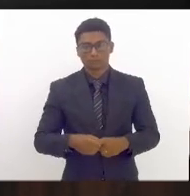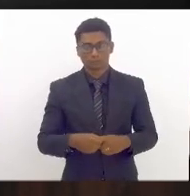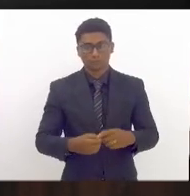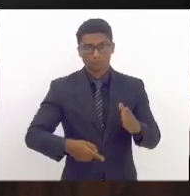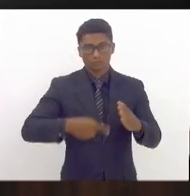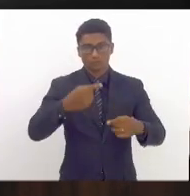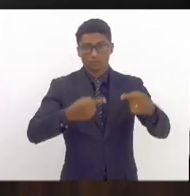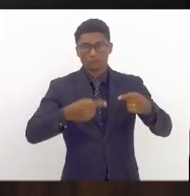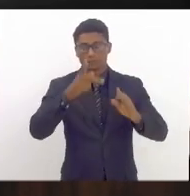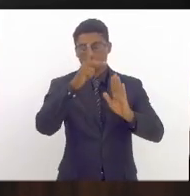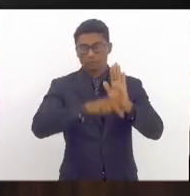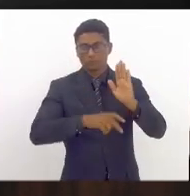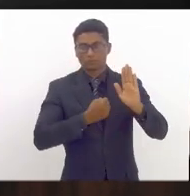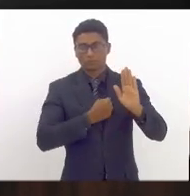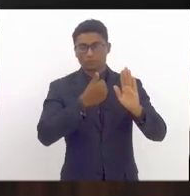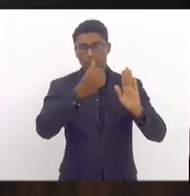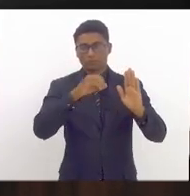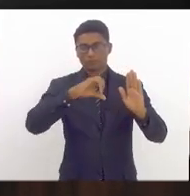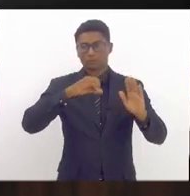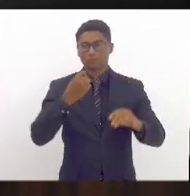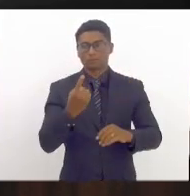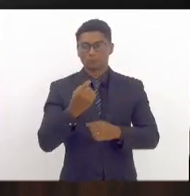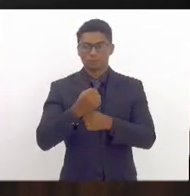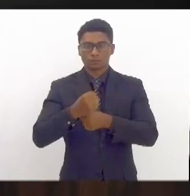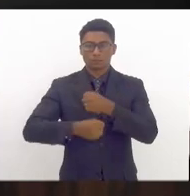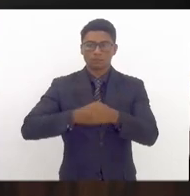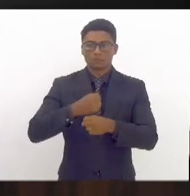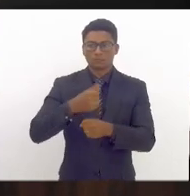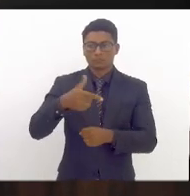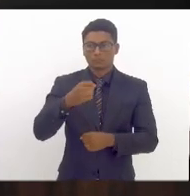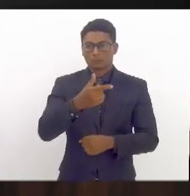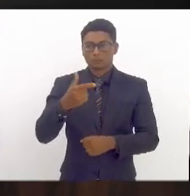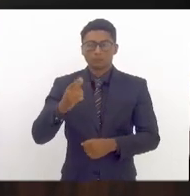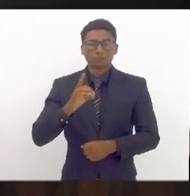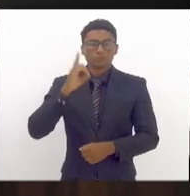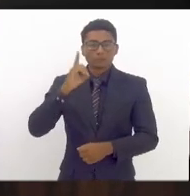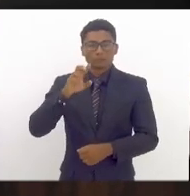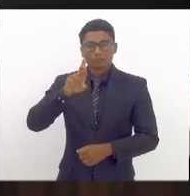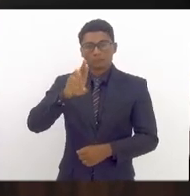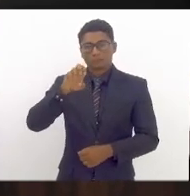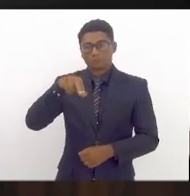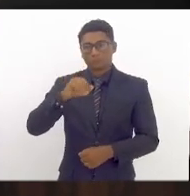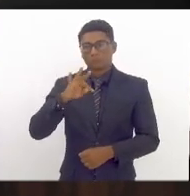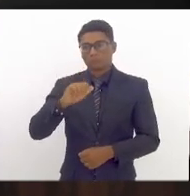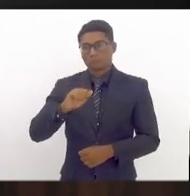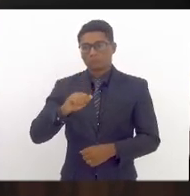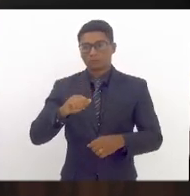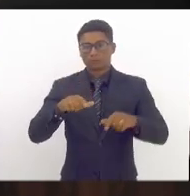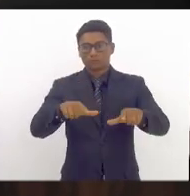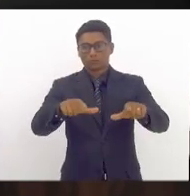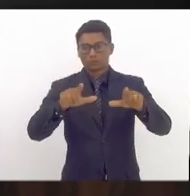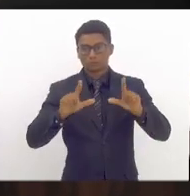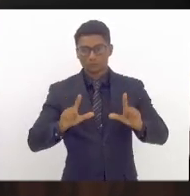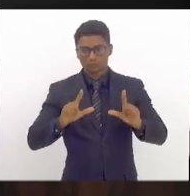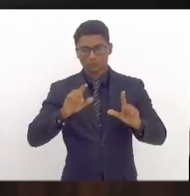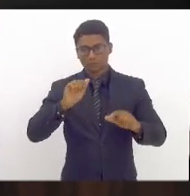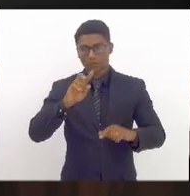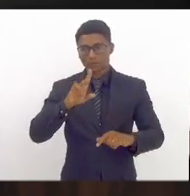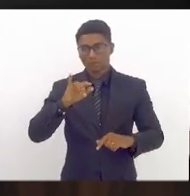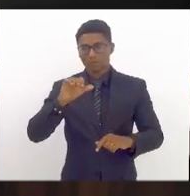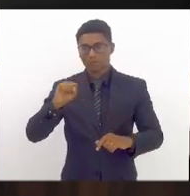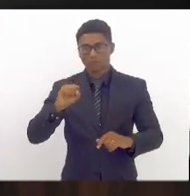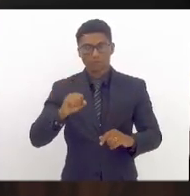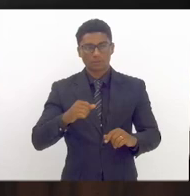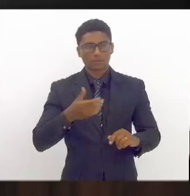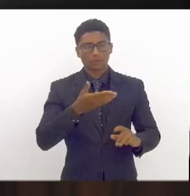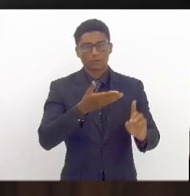projeto de resolução número 1091, de 22, de autoria deputada Renata Souza, que concede diploma Abdias do Nascimento ao pastor Henrique